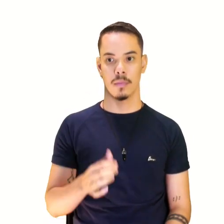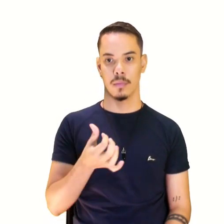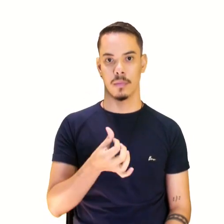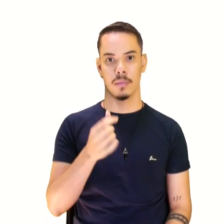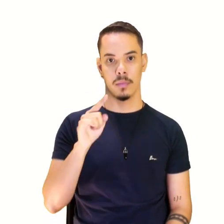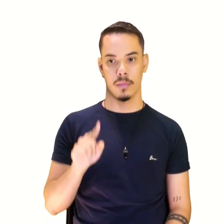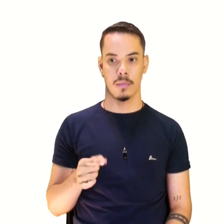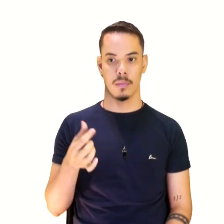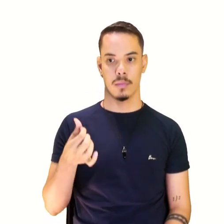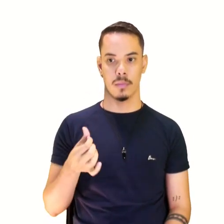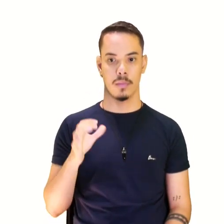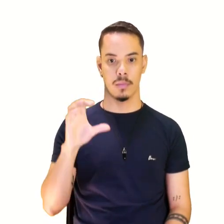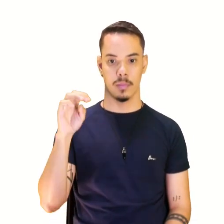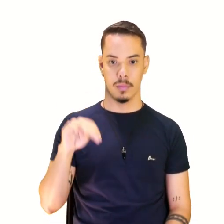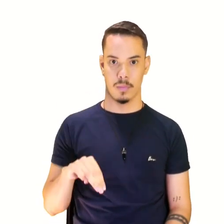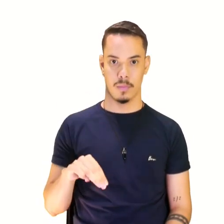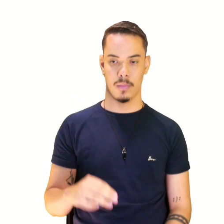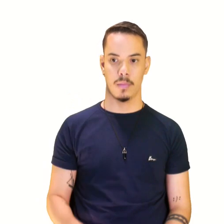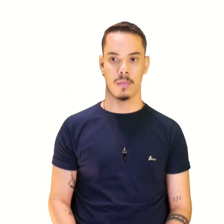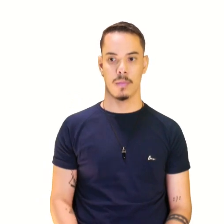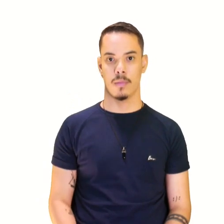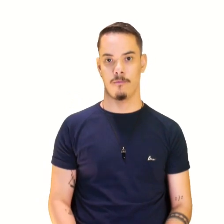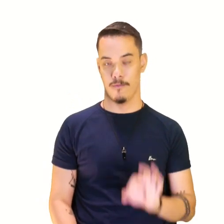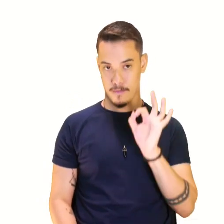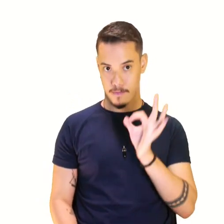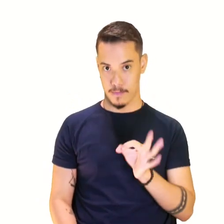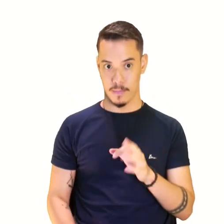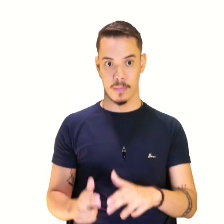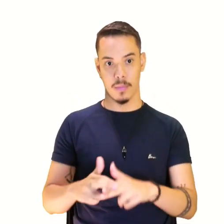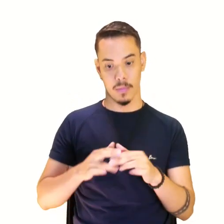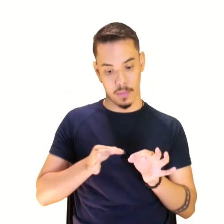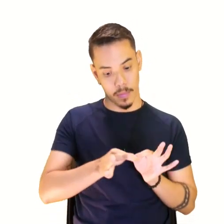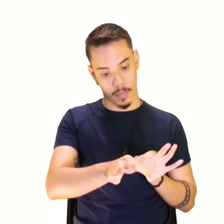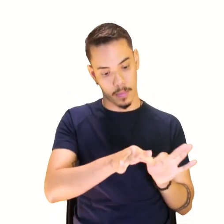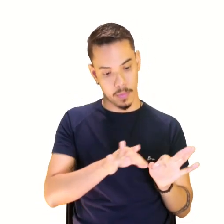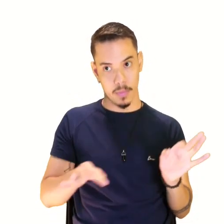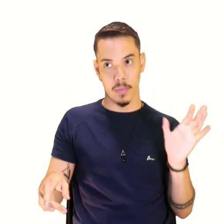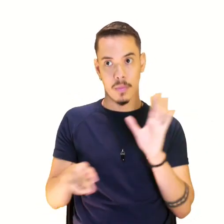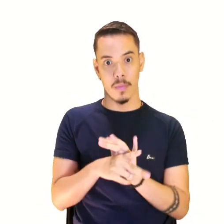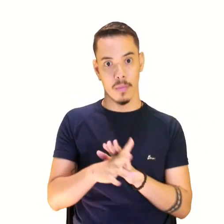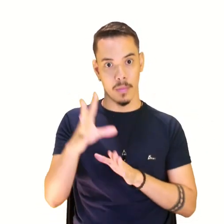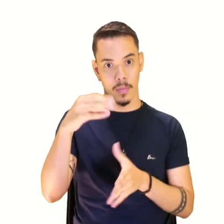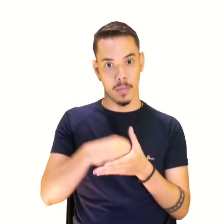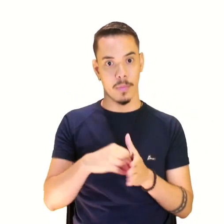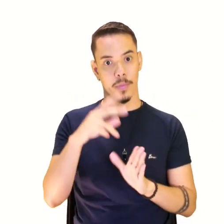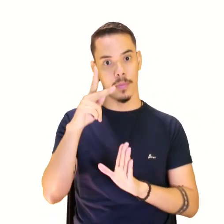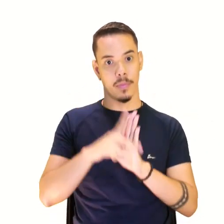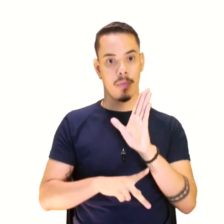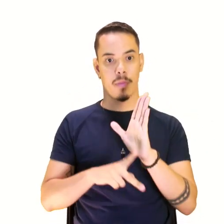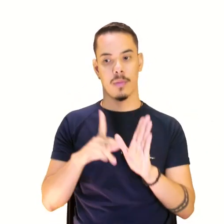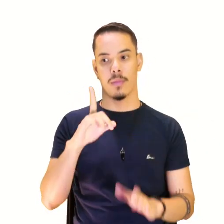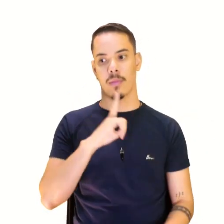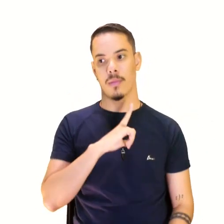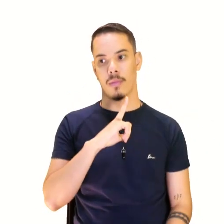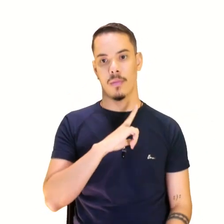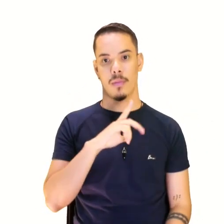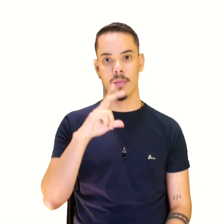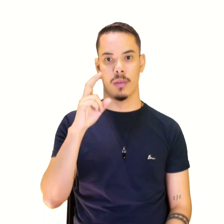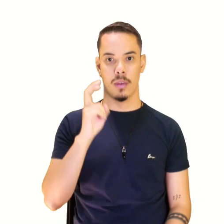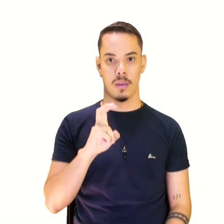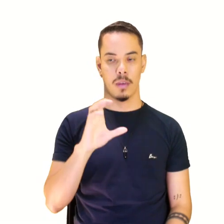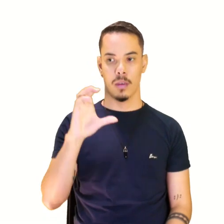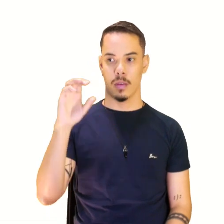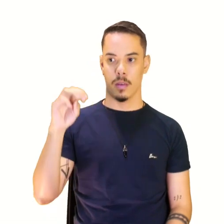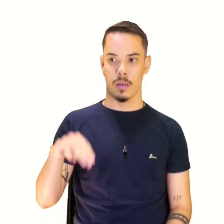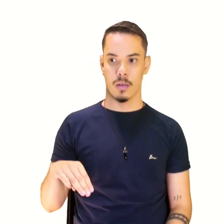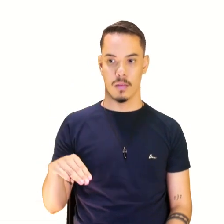6,6 centímetros. Então, essa suíte na planta, lá no projeto, ela vai ter 5